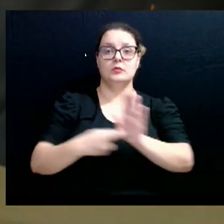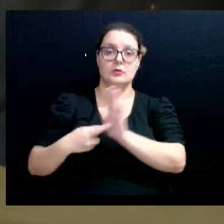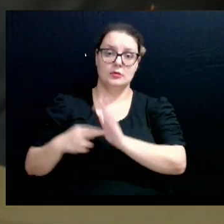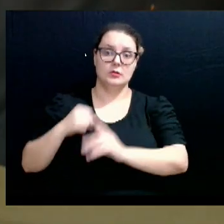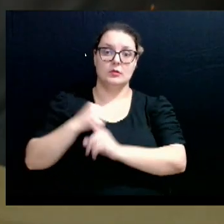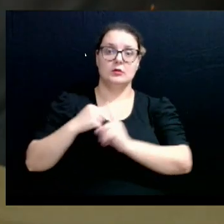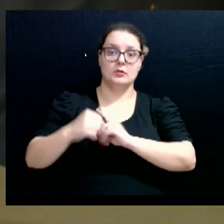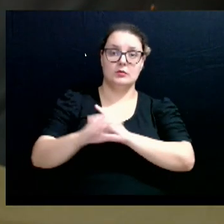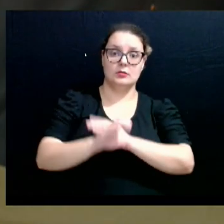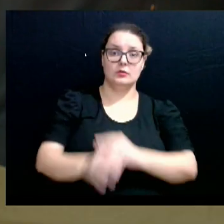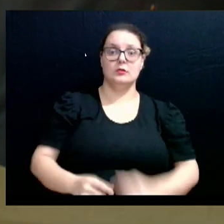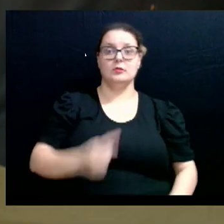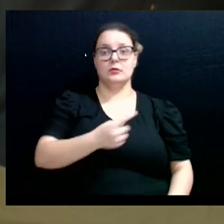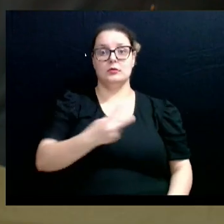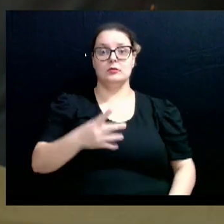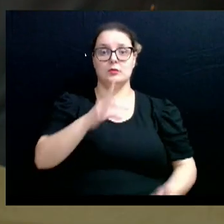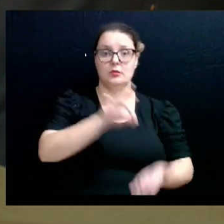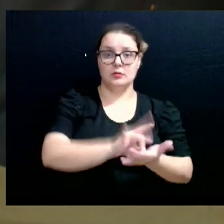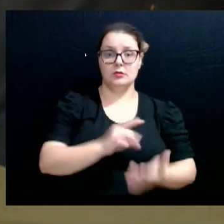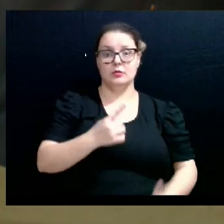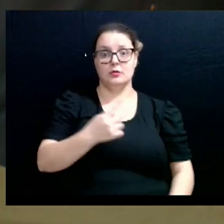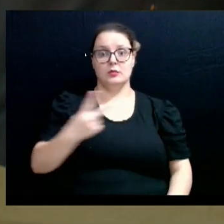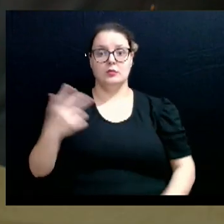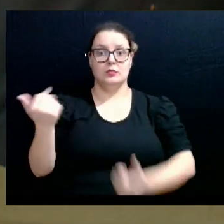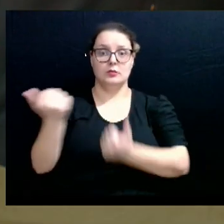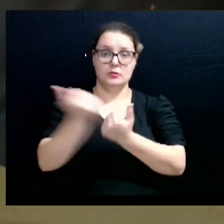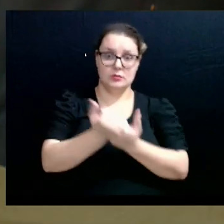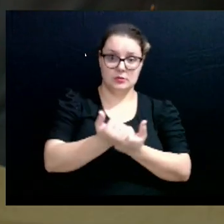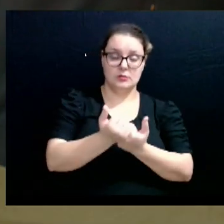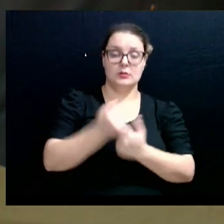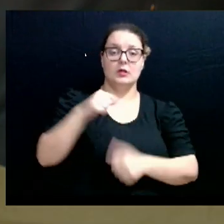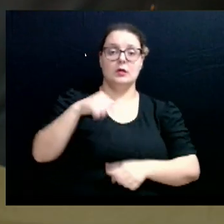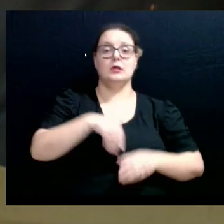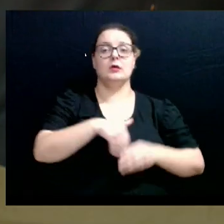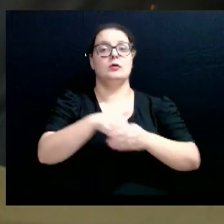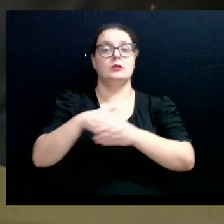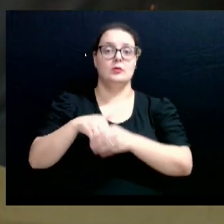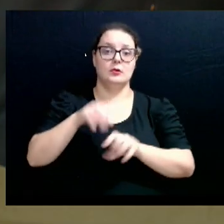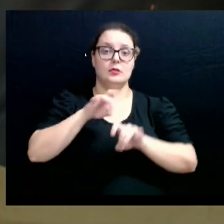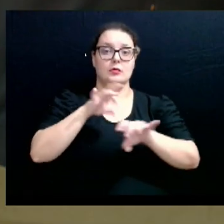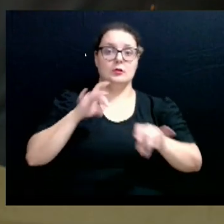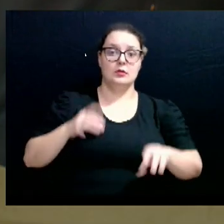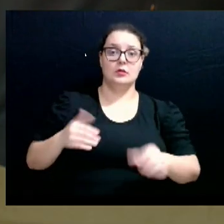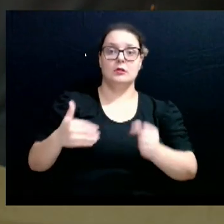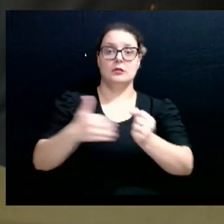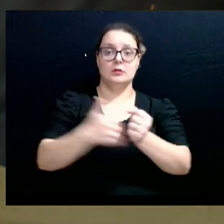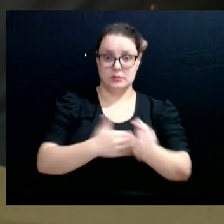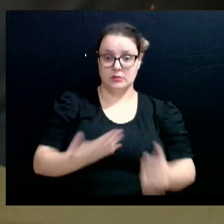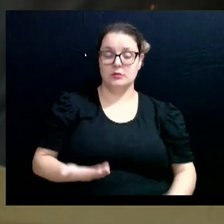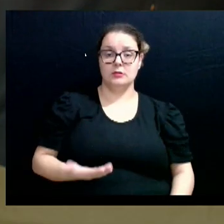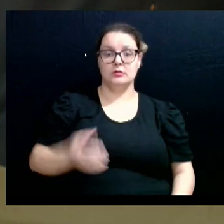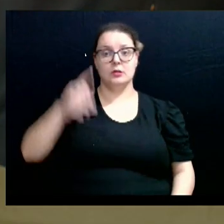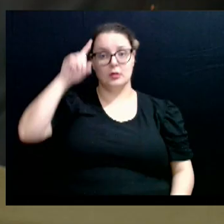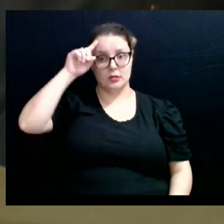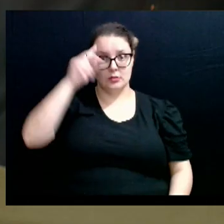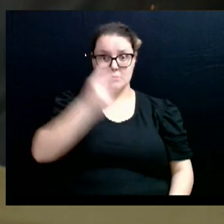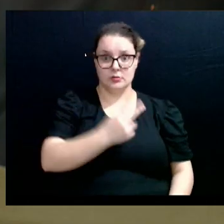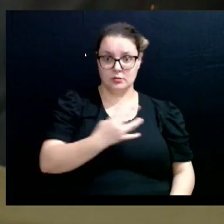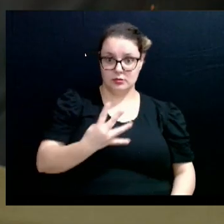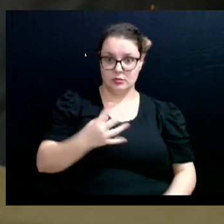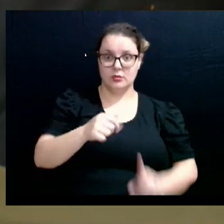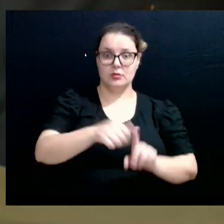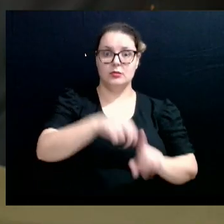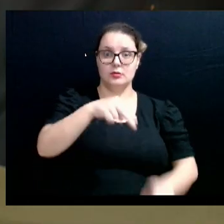12 titulares, 12 suplentes. Essa votação será online e secreta entre os dias 24 de novembro a 1º